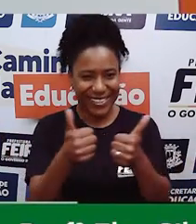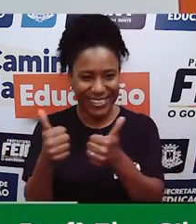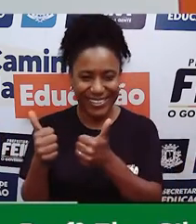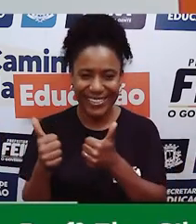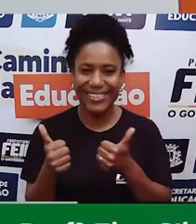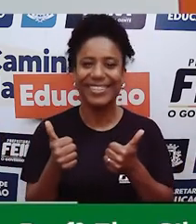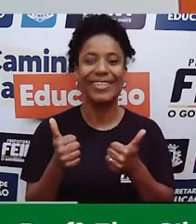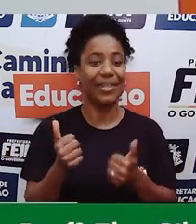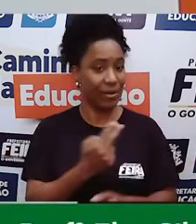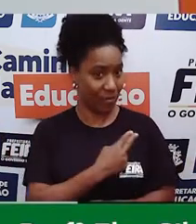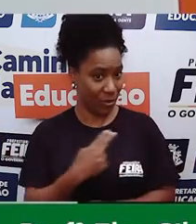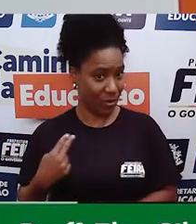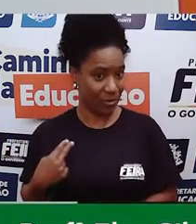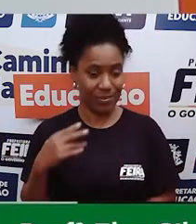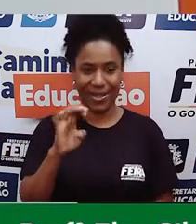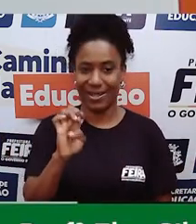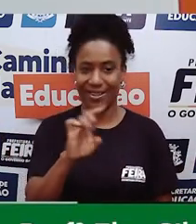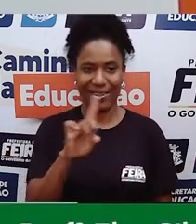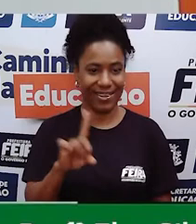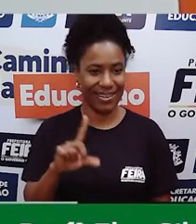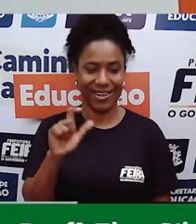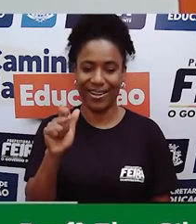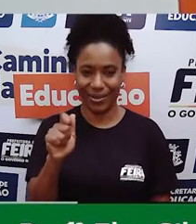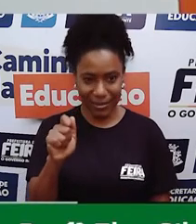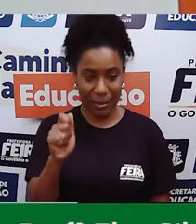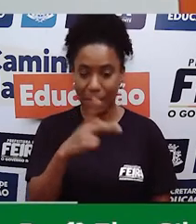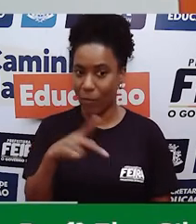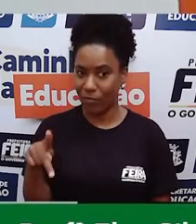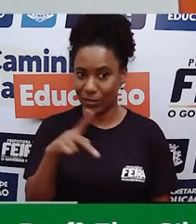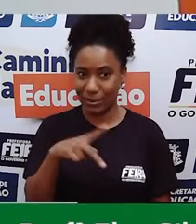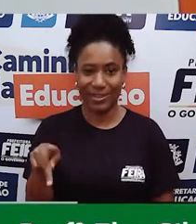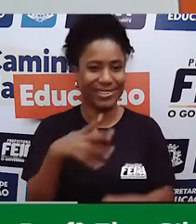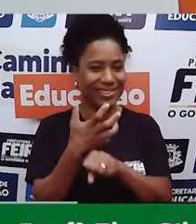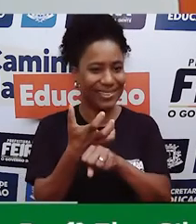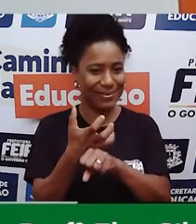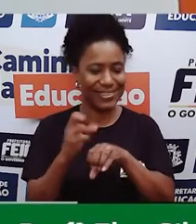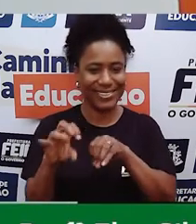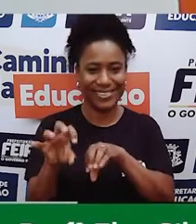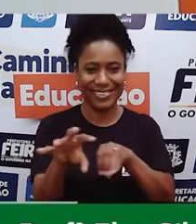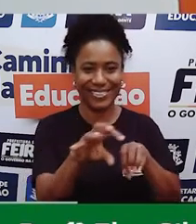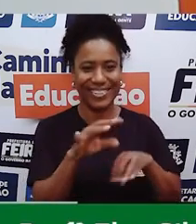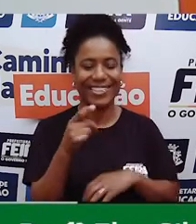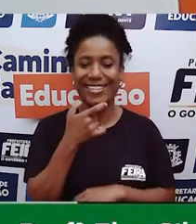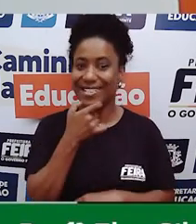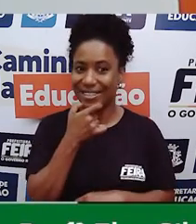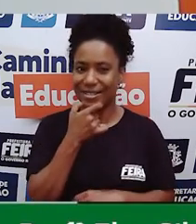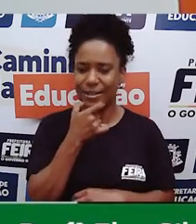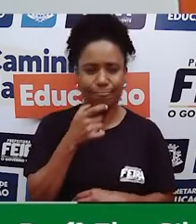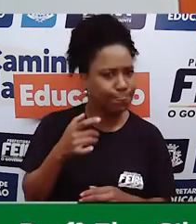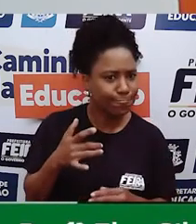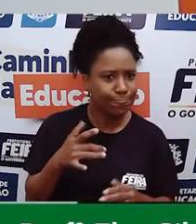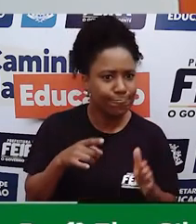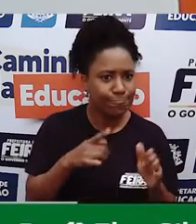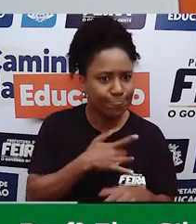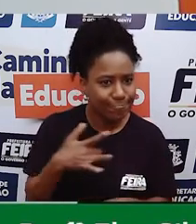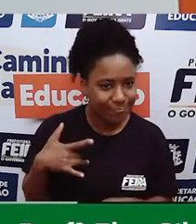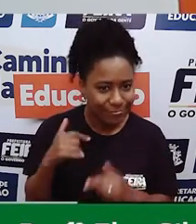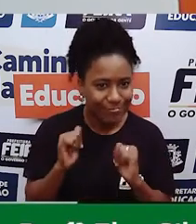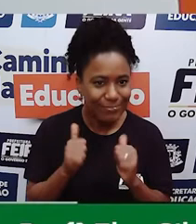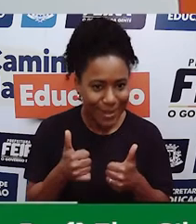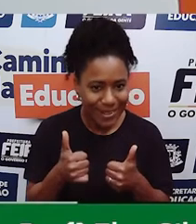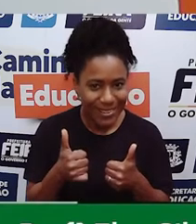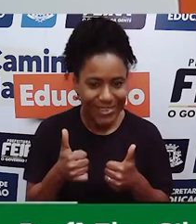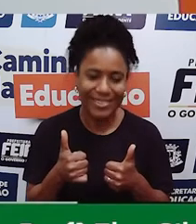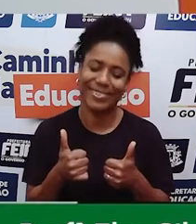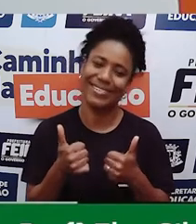eu só Elsa Silva sua professora de inglês a óleo Como vocês estão aí